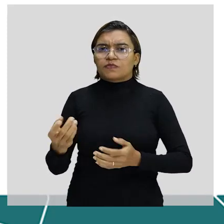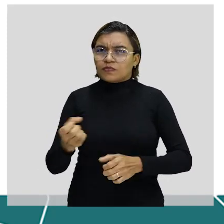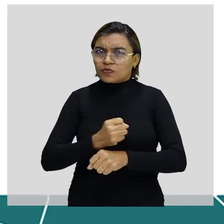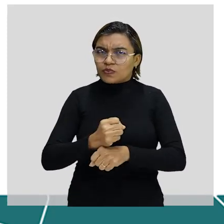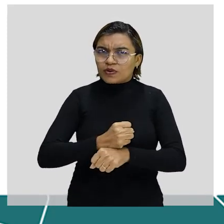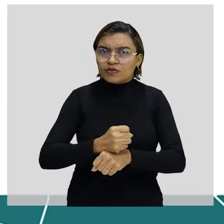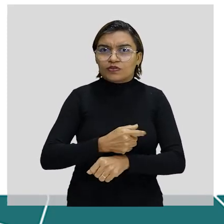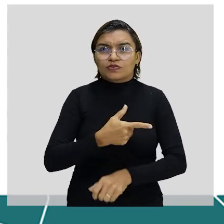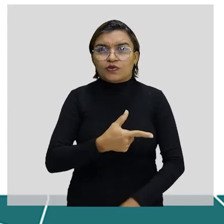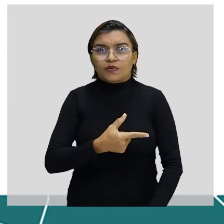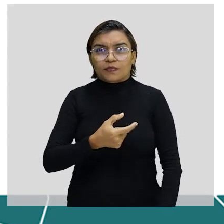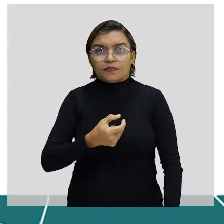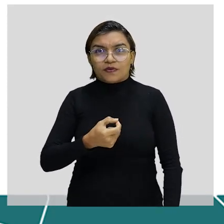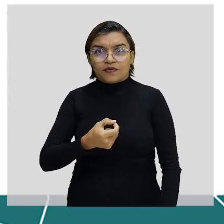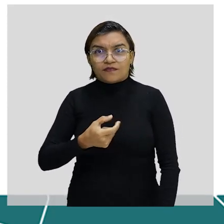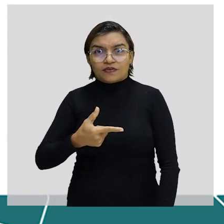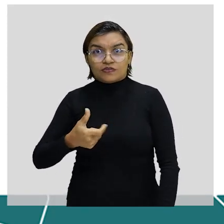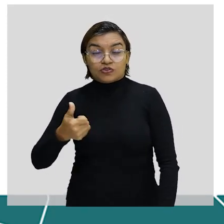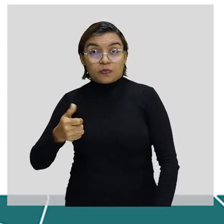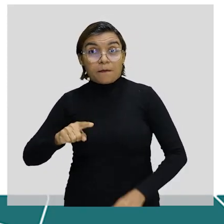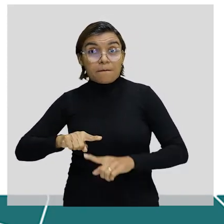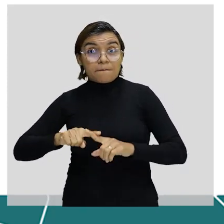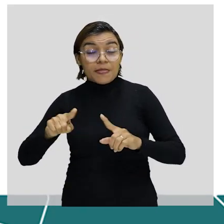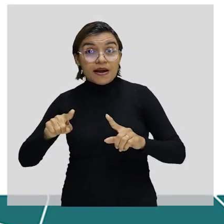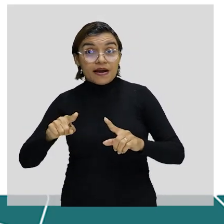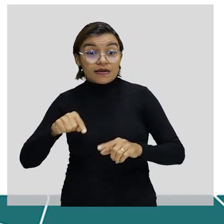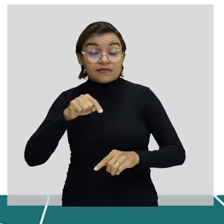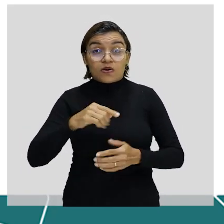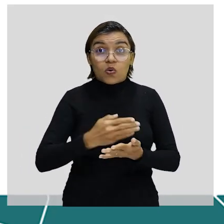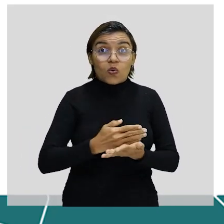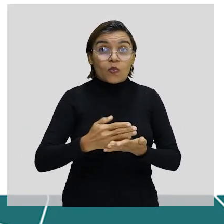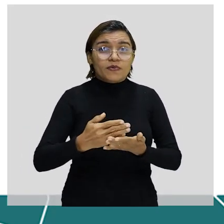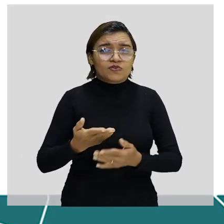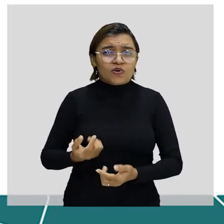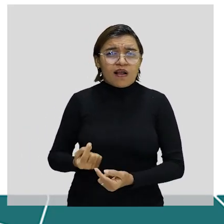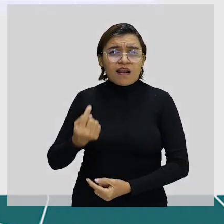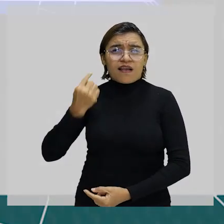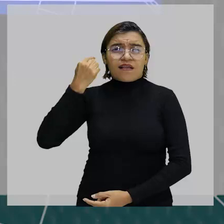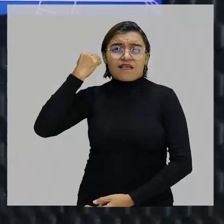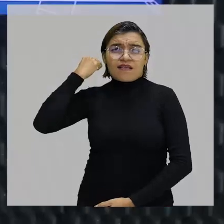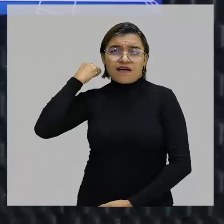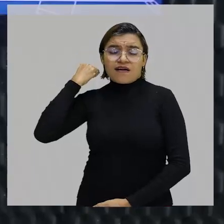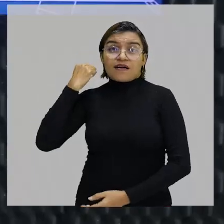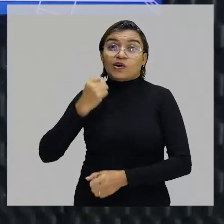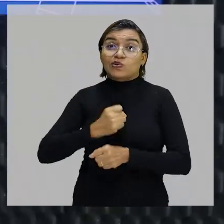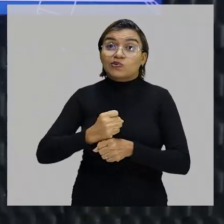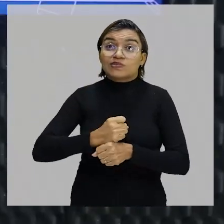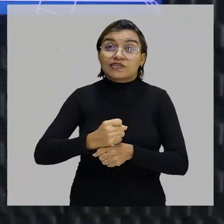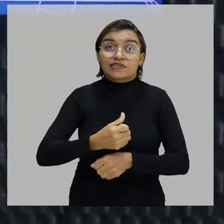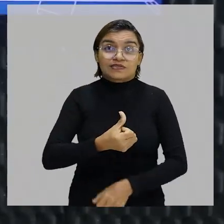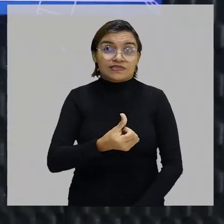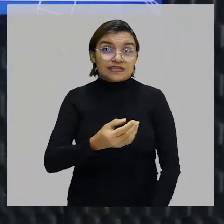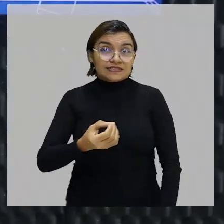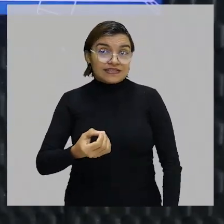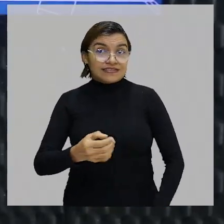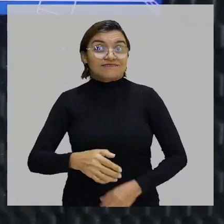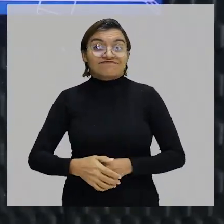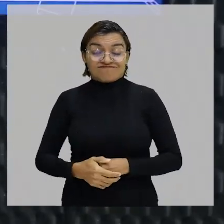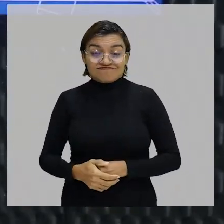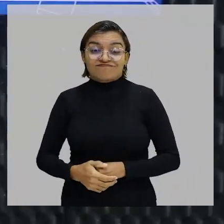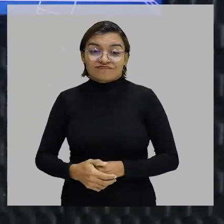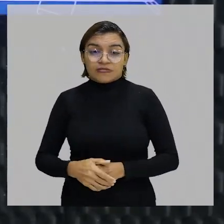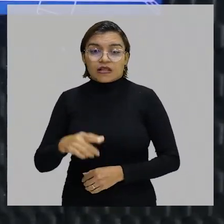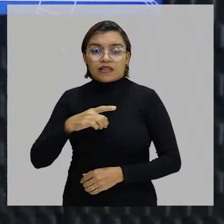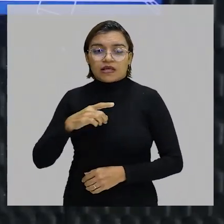que isso começa lá nos anos 60. Olha que interessante. Quando a produção audiovisual, quando o cinema está em alta, você tem uma